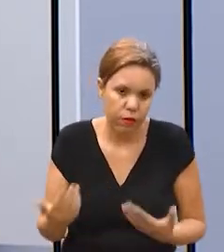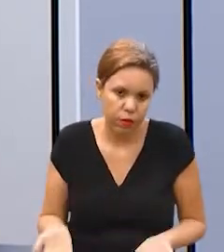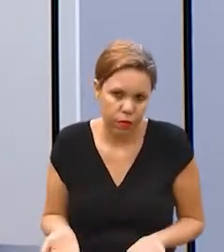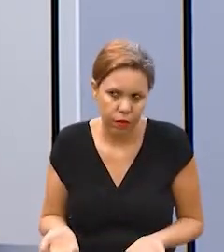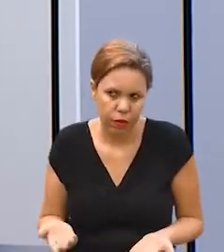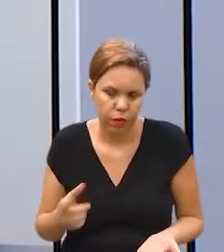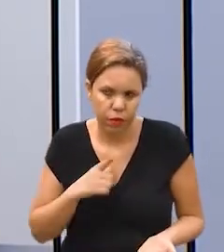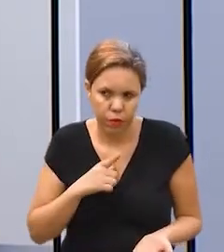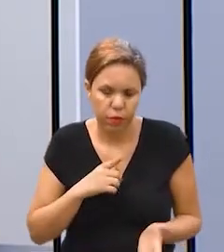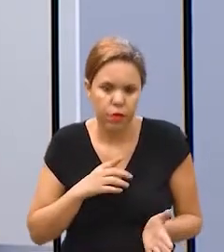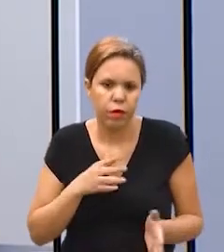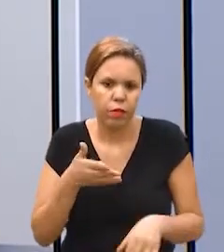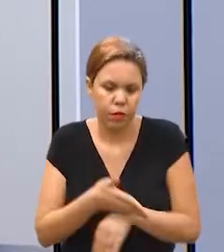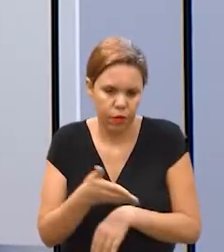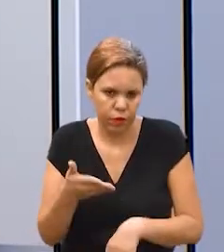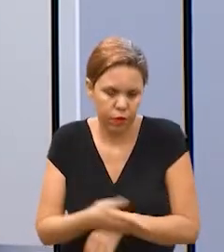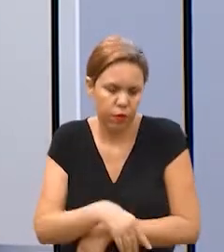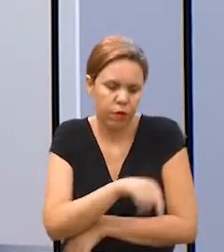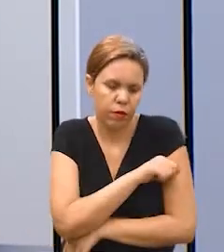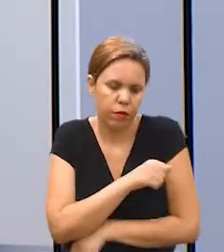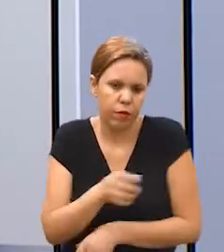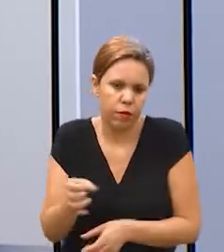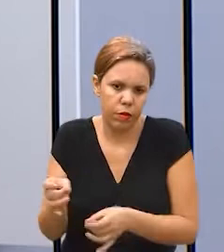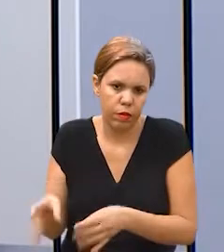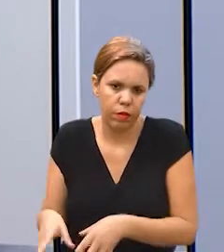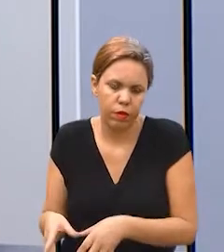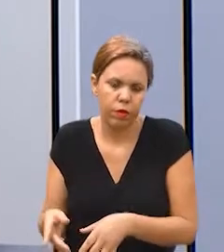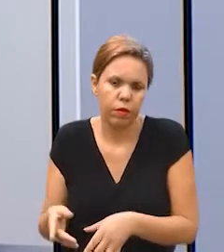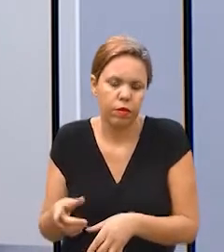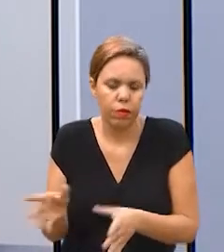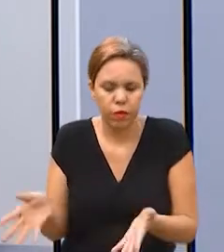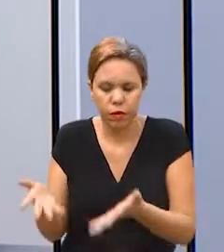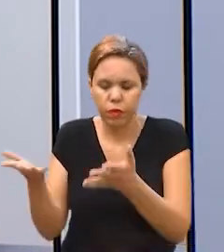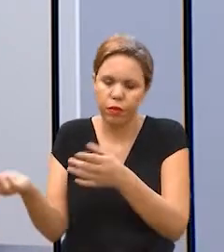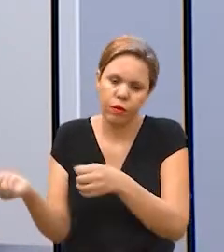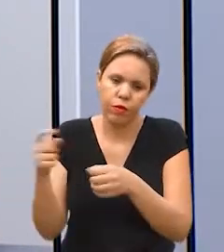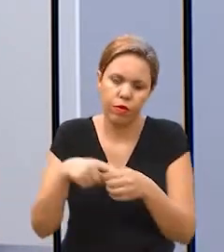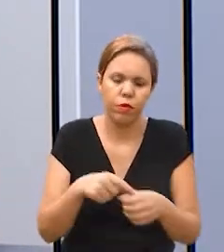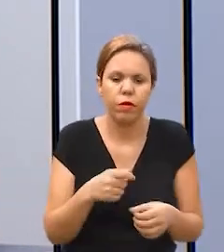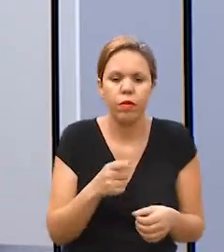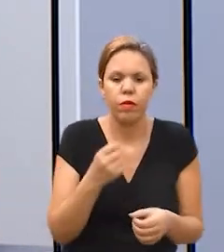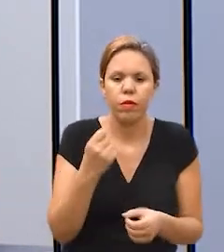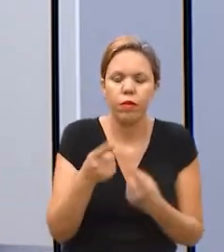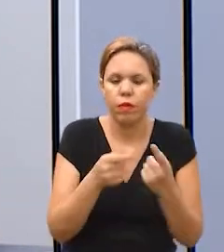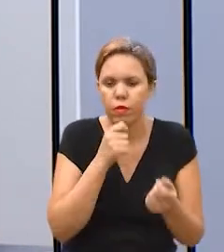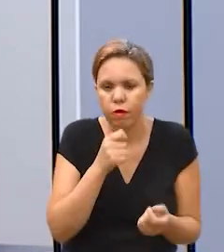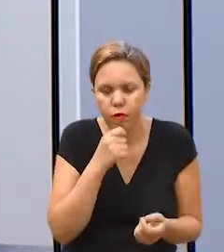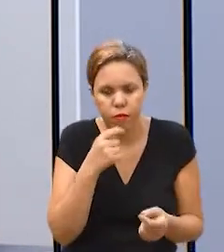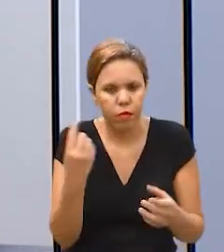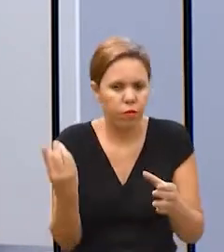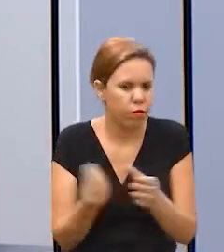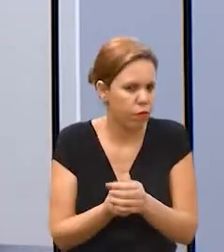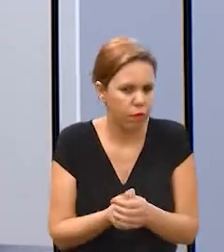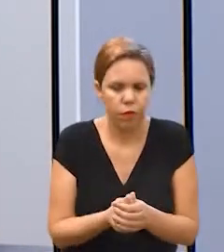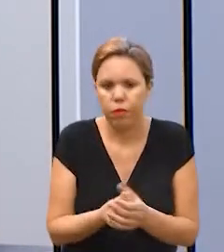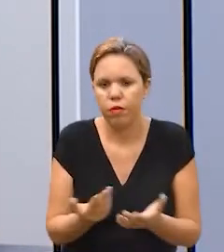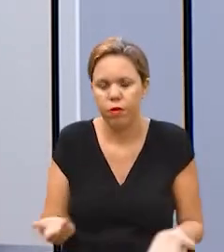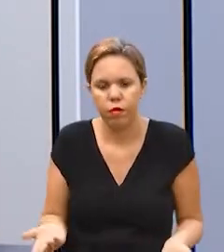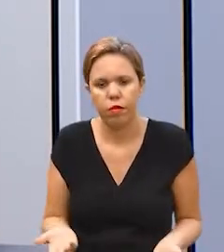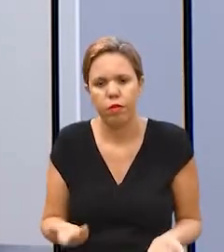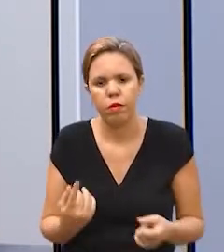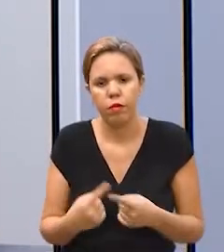acessar esses alunos que saíram por algum motivo ou aqueles que não foram ainda incluídos, né? Porque